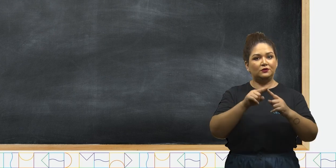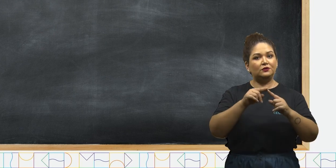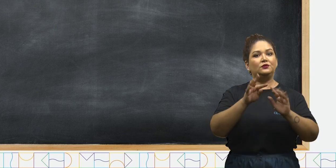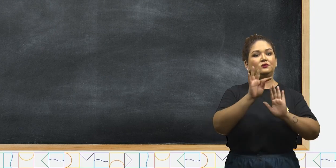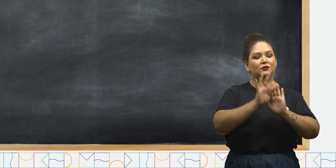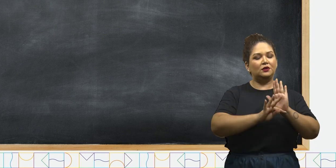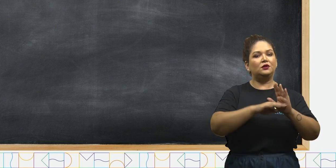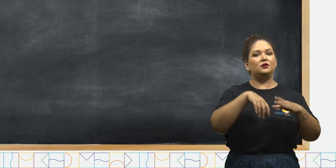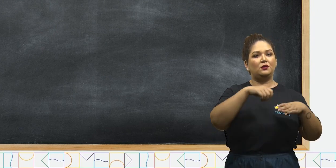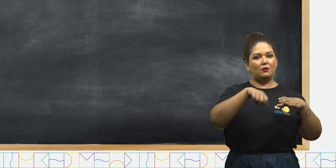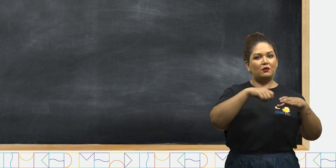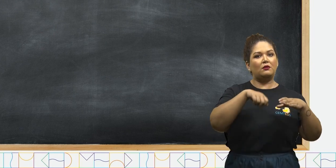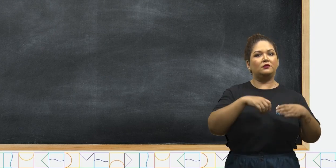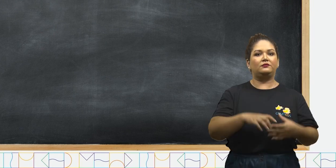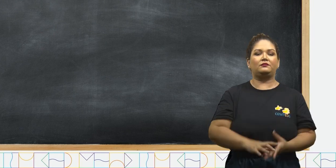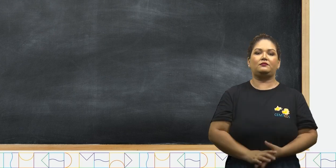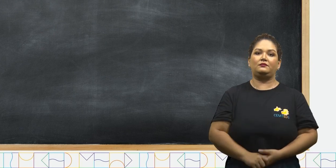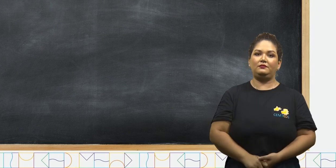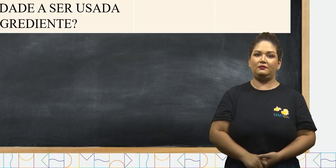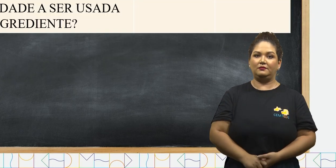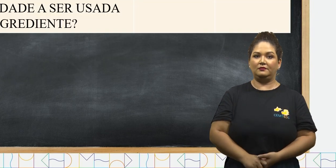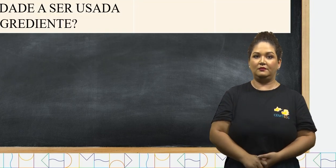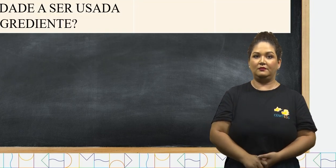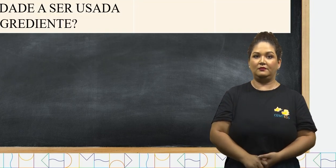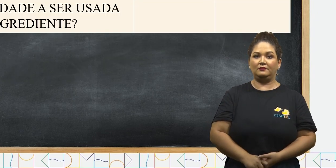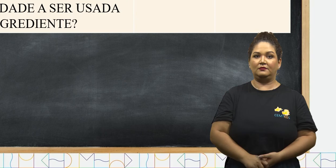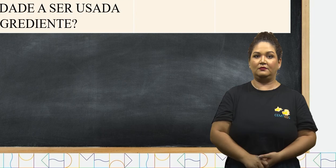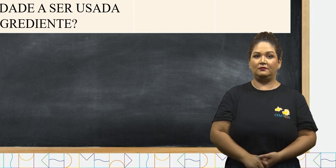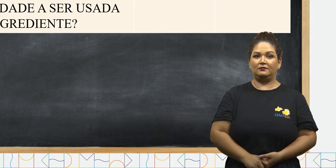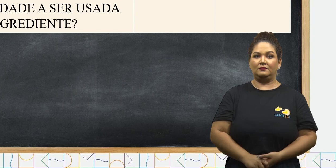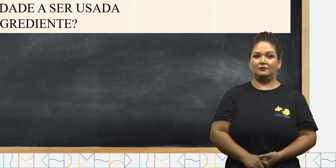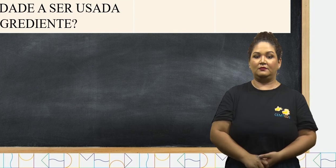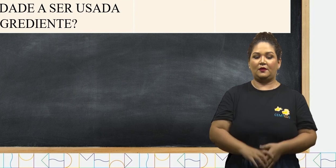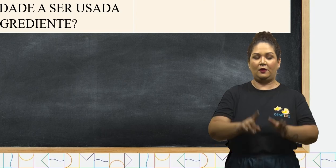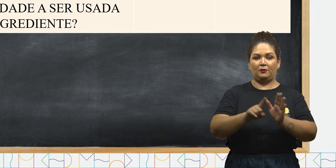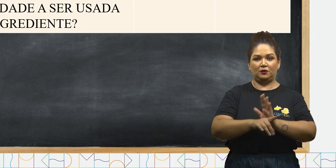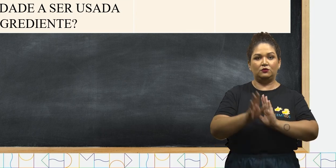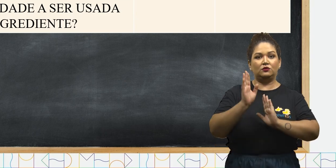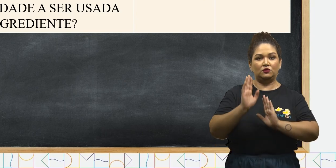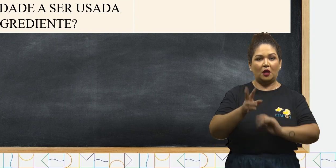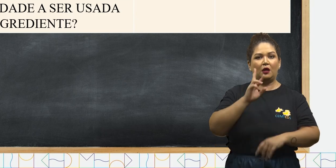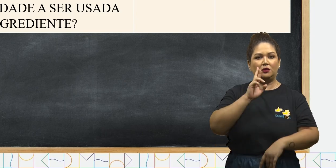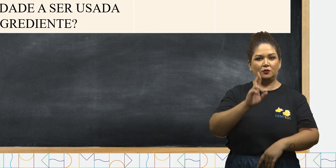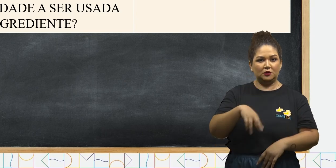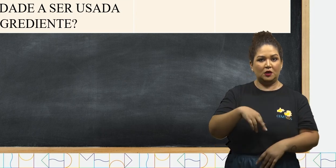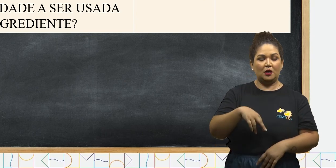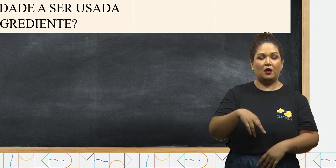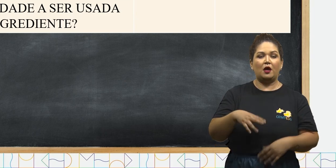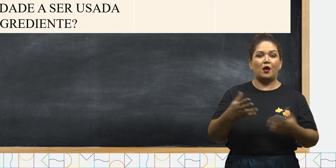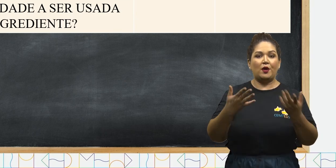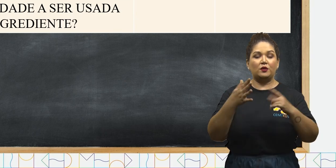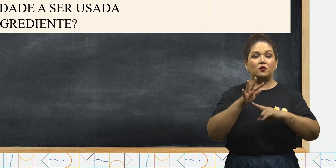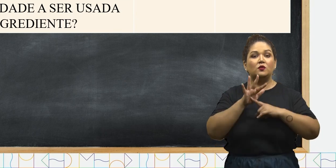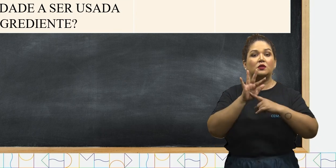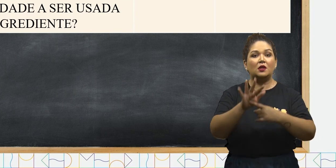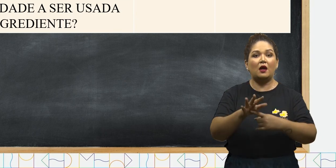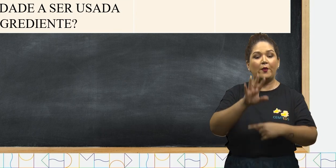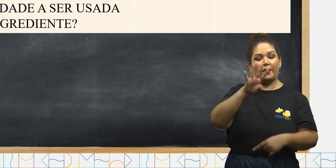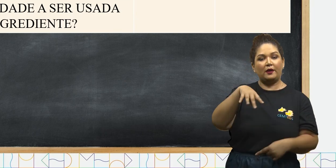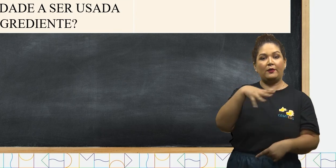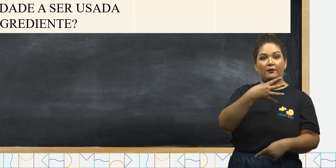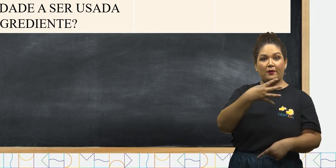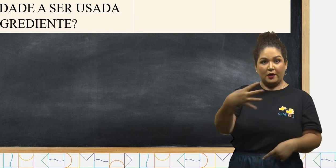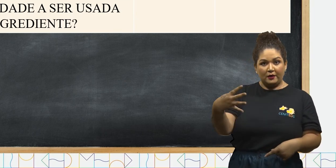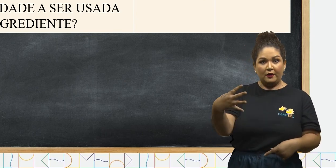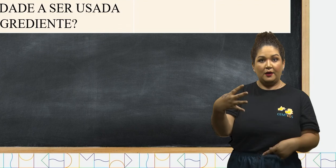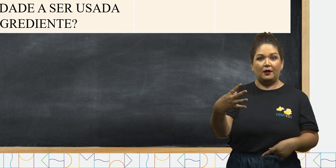o objetivo do gênero textual. Bom, perguntas respondidas. Agora vou mostrar a você